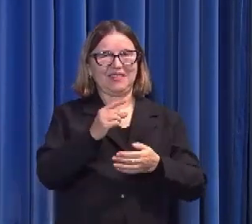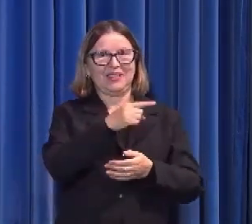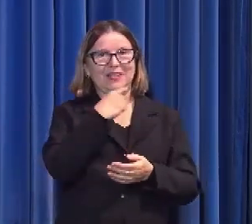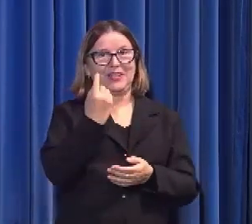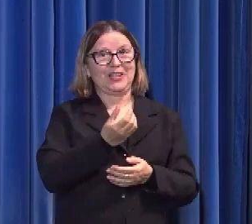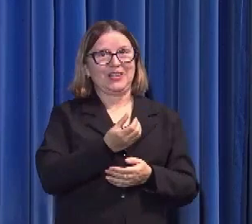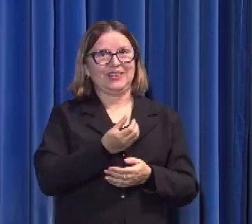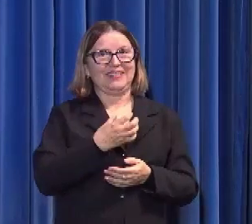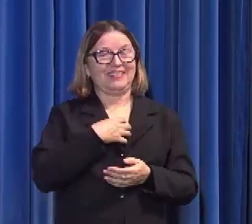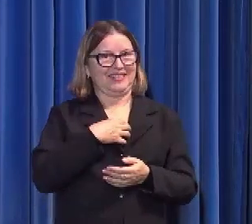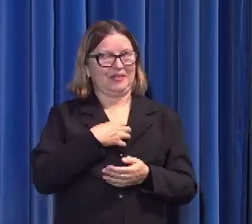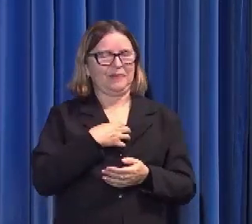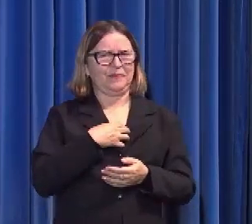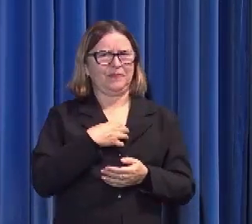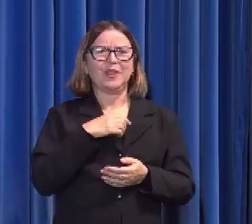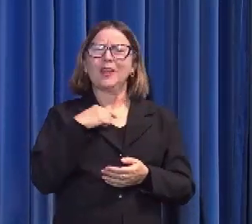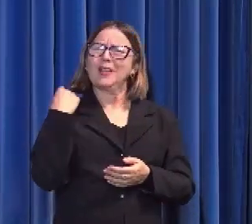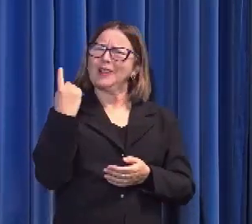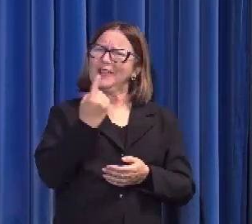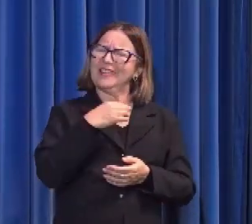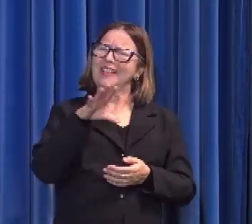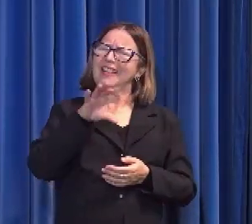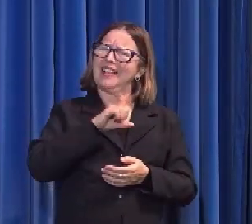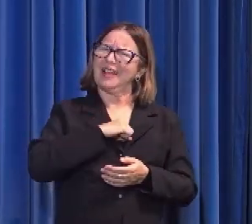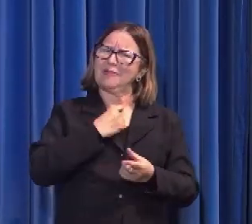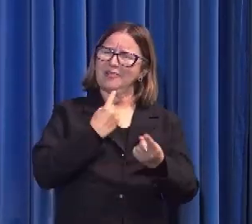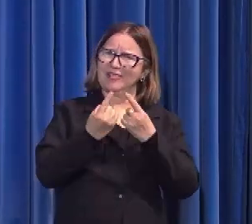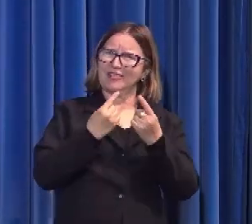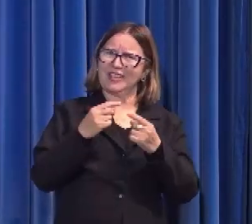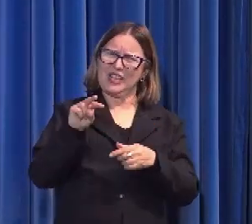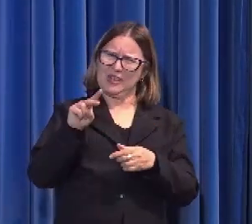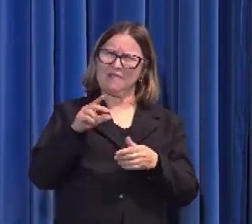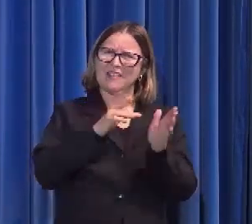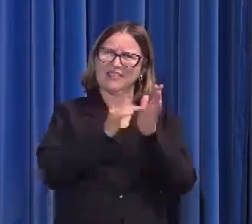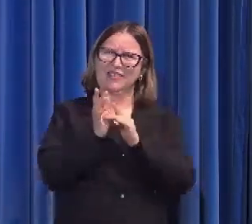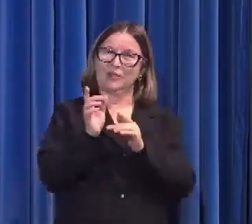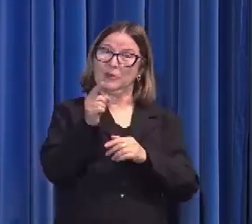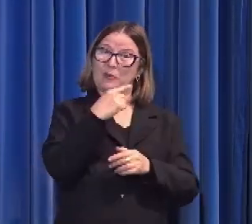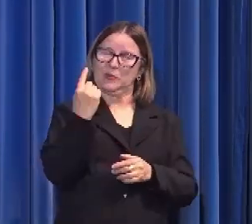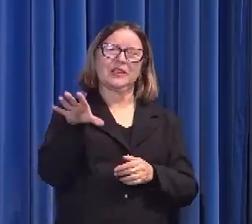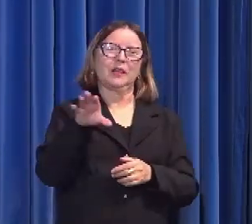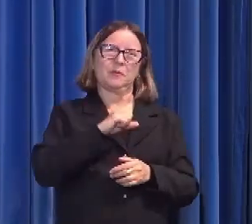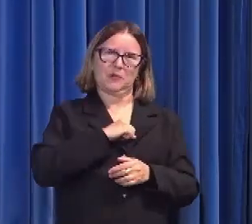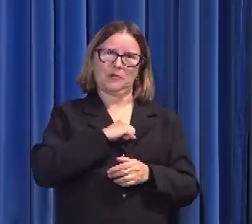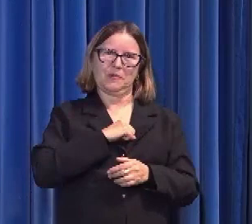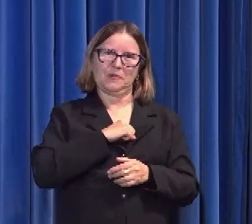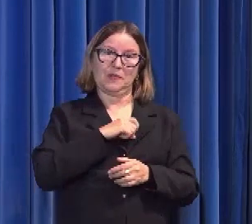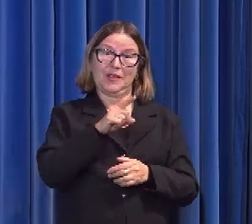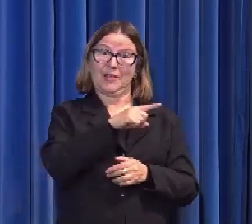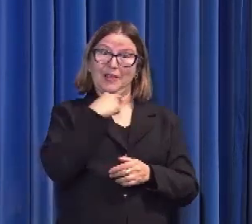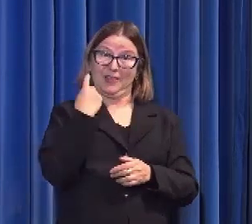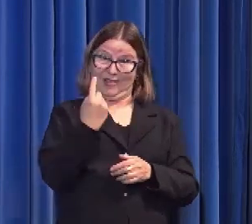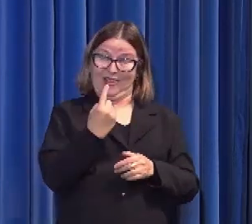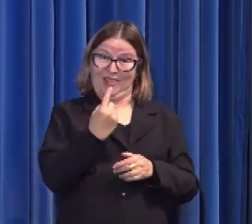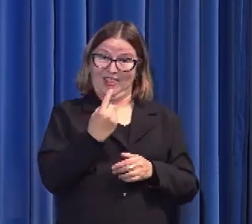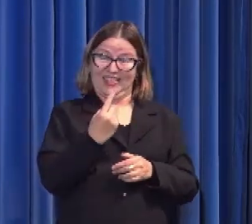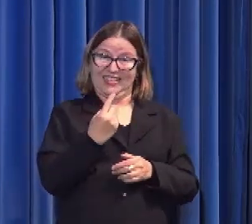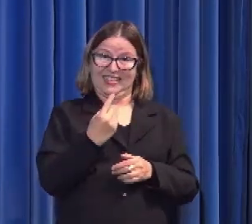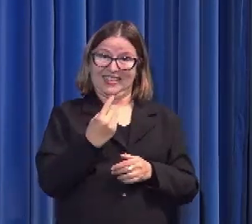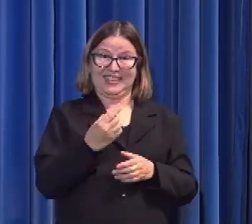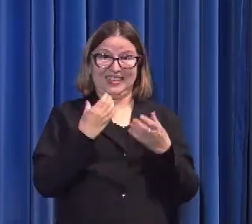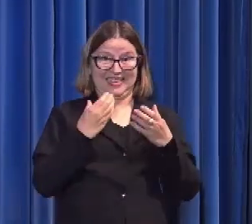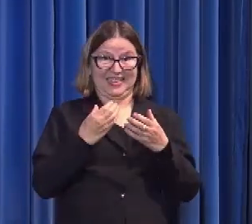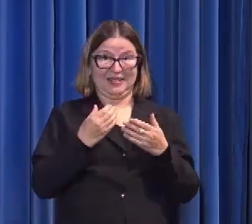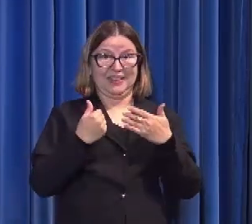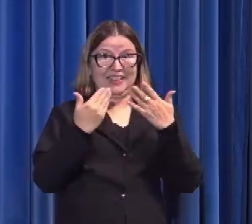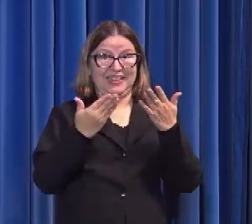e nós amamos uns aos outros assim como ele nos amou nós estamos dispostos a dar as nossas